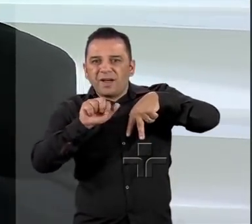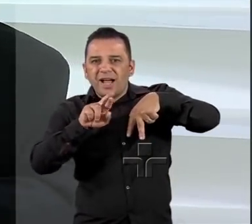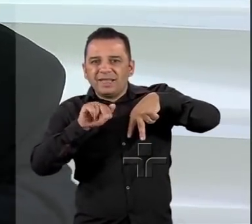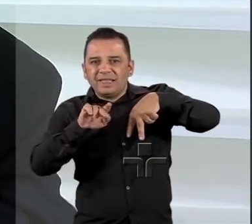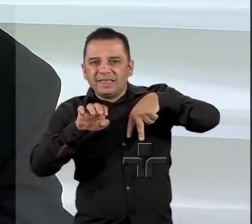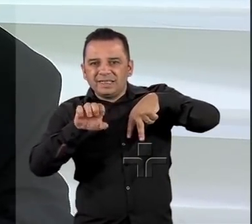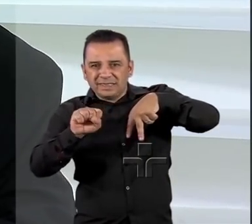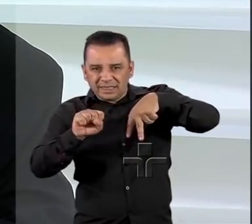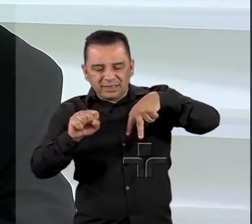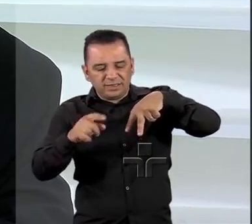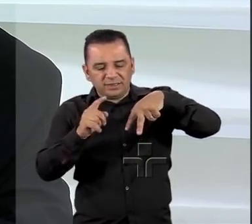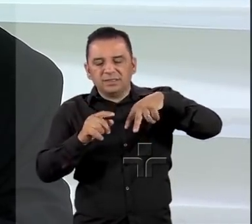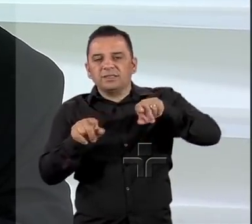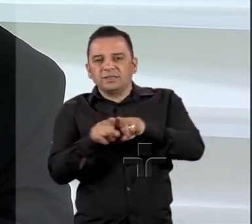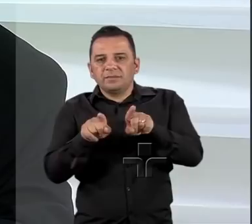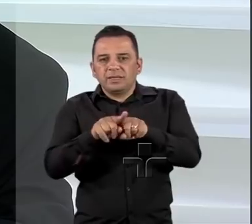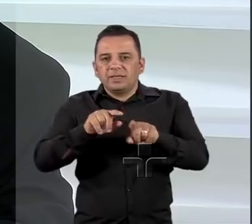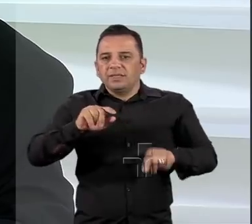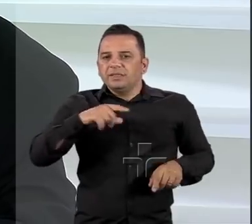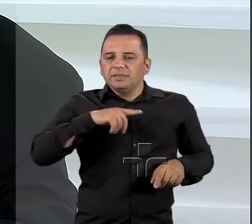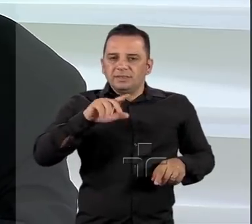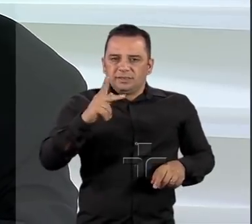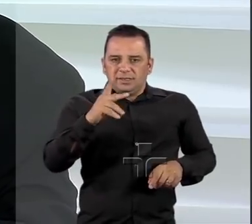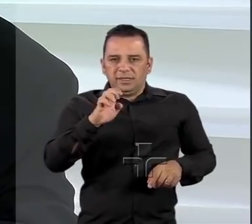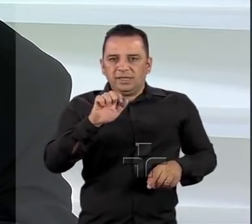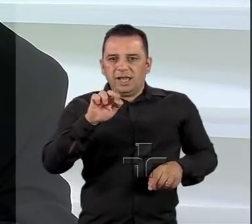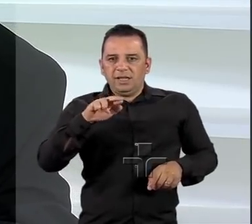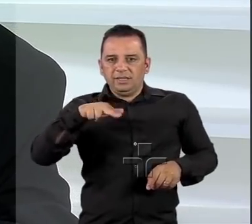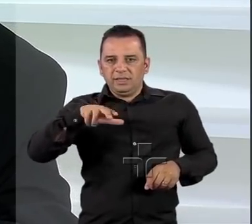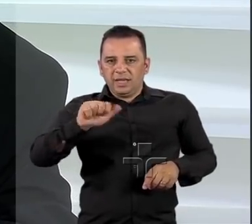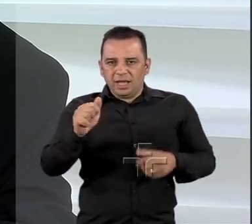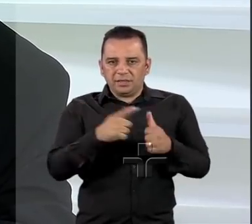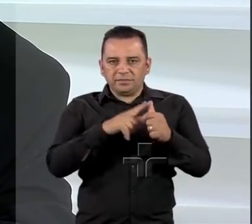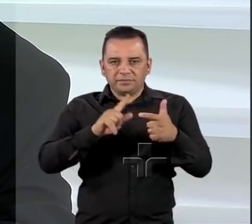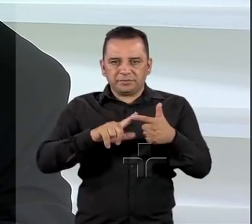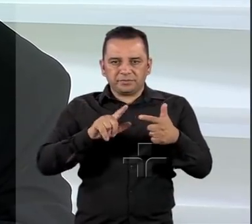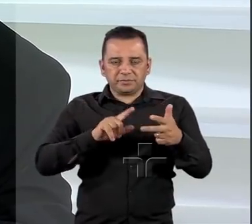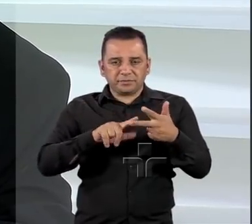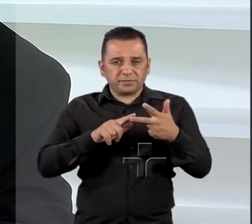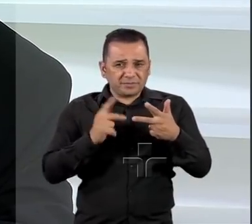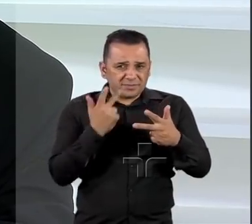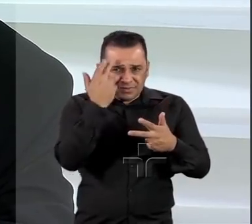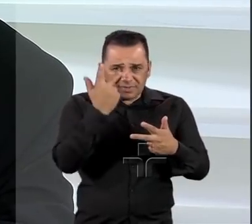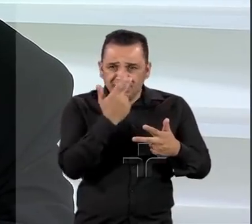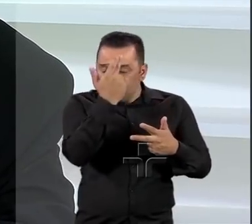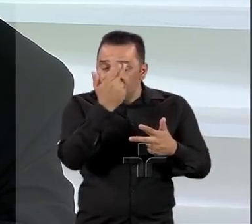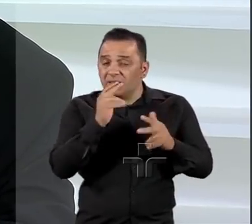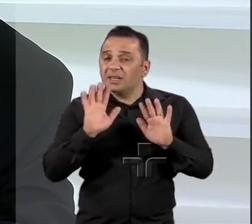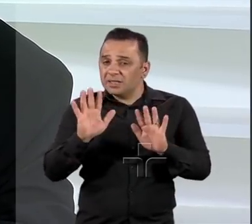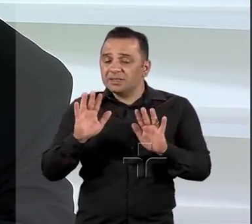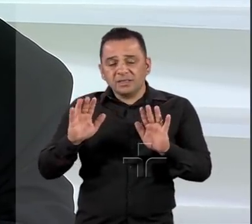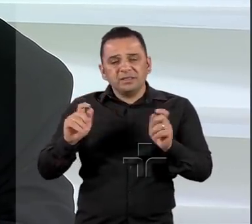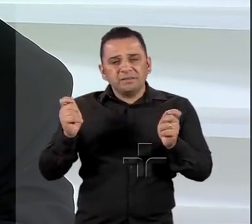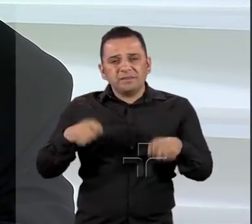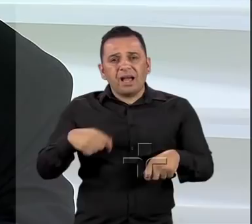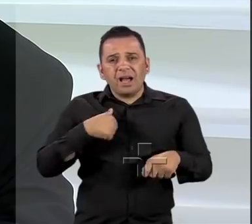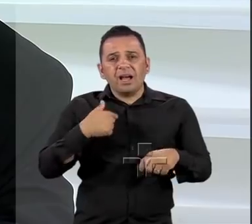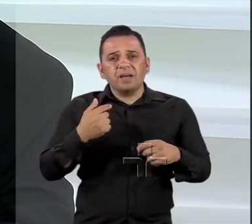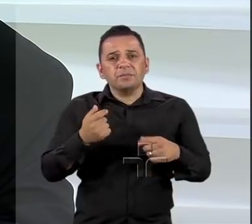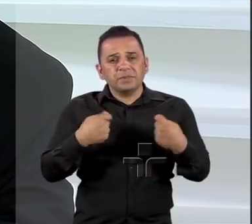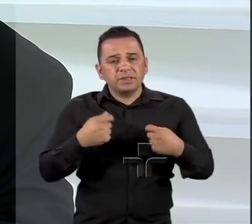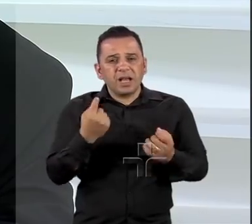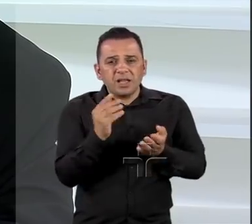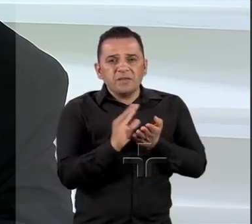não vamos conseguir trabalhar essas filas se nós não fizermos um fortalecimento dos investimentos nos hospitais públicos e